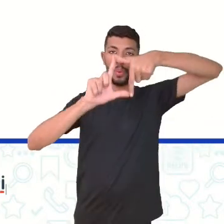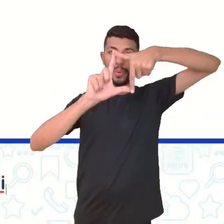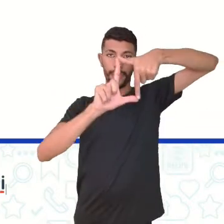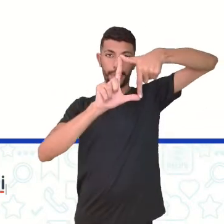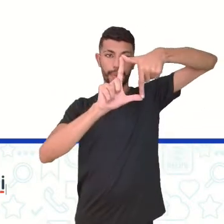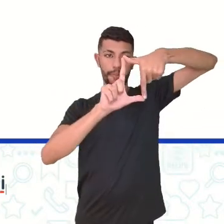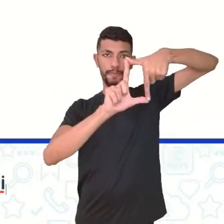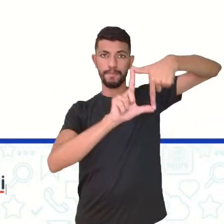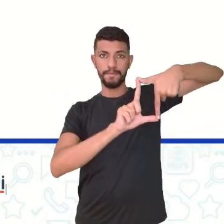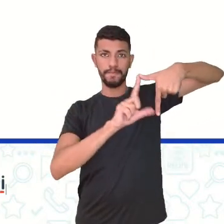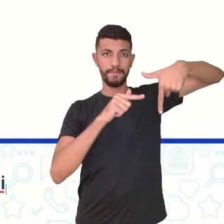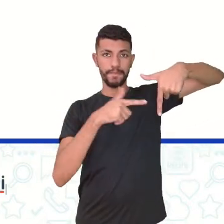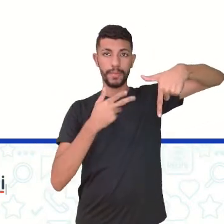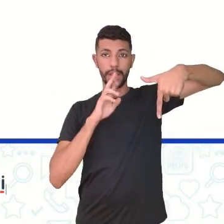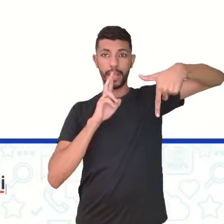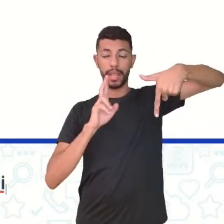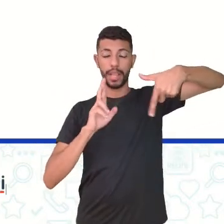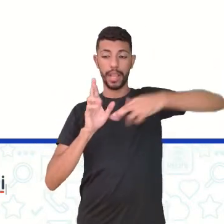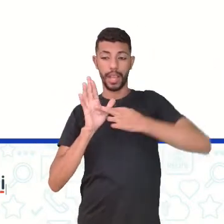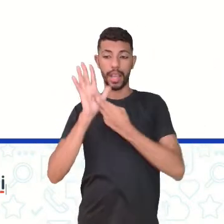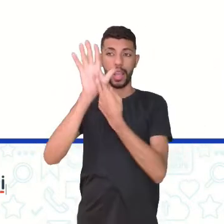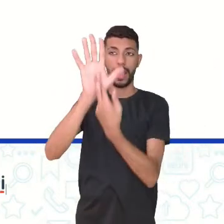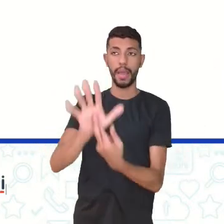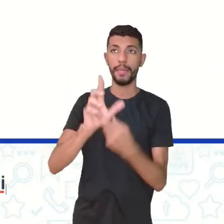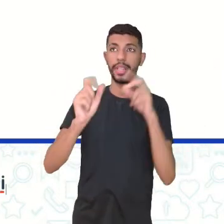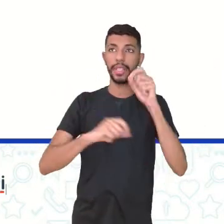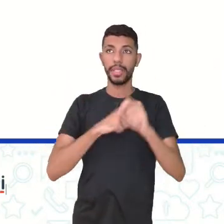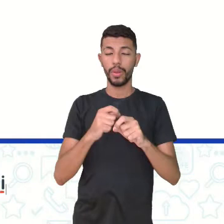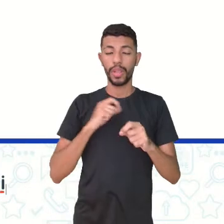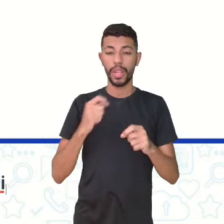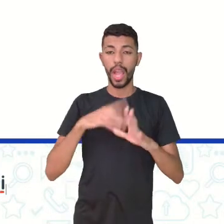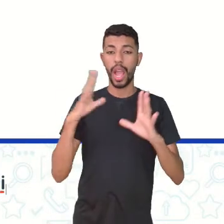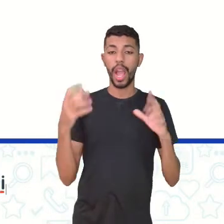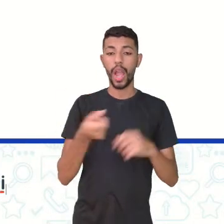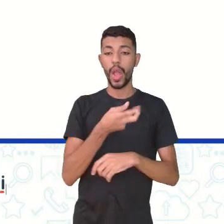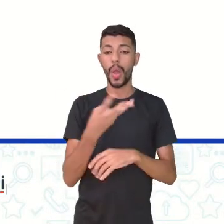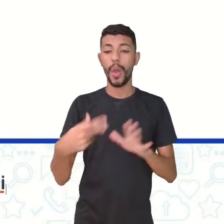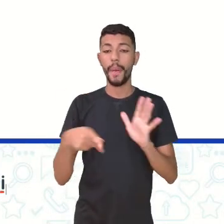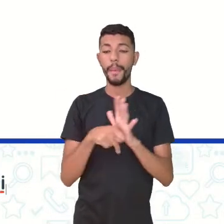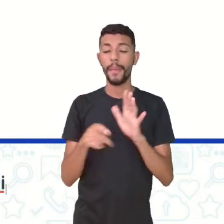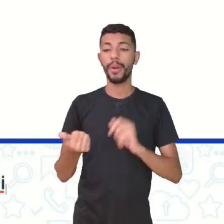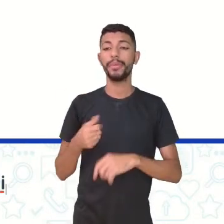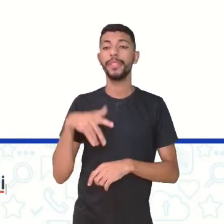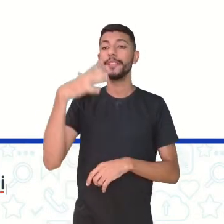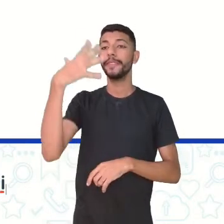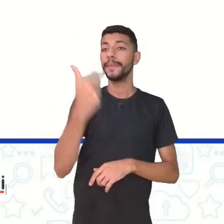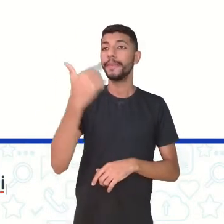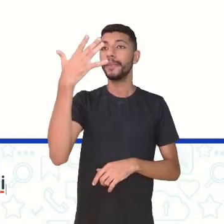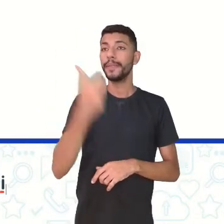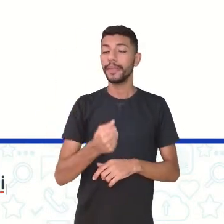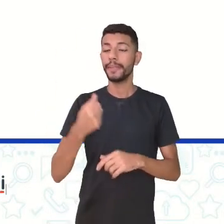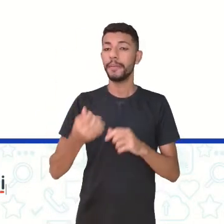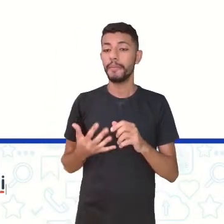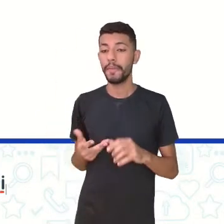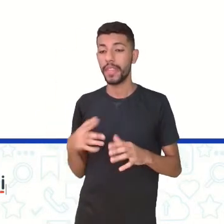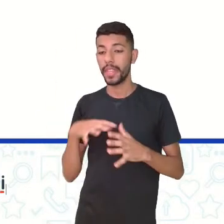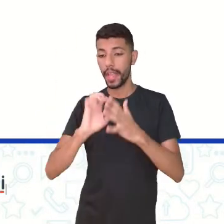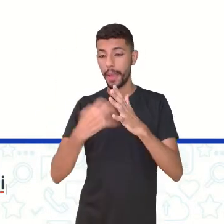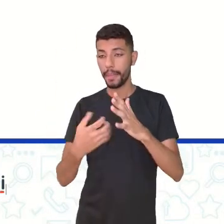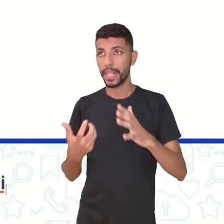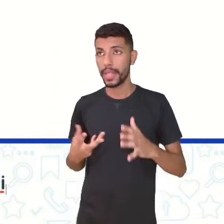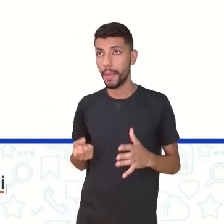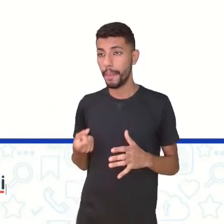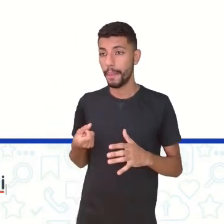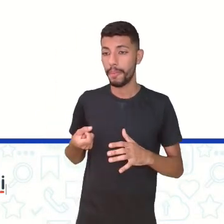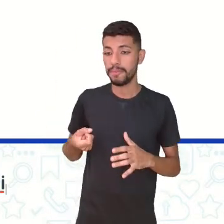representa o total de laticínios aí produzidos pelaquela empresa, tá? Então, o que é que eu vou fazer agora?